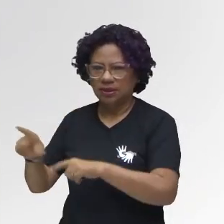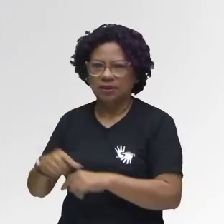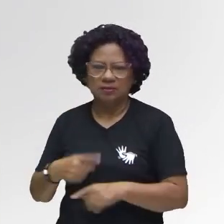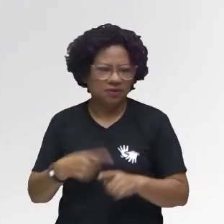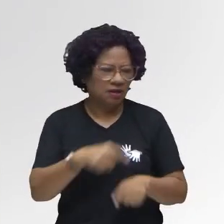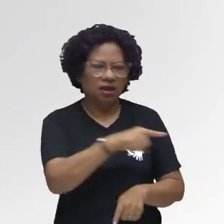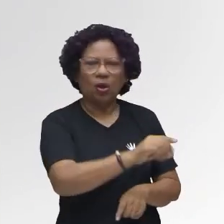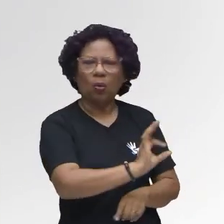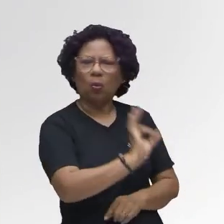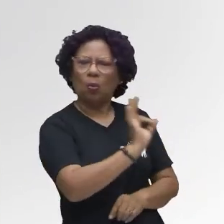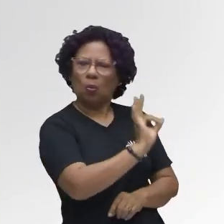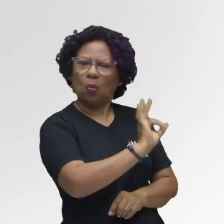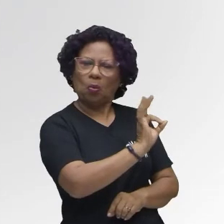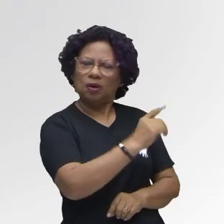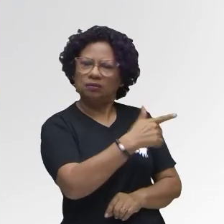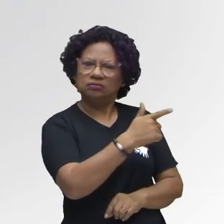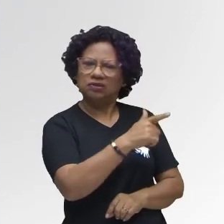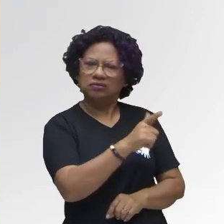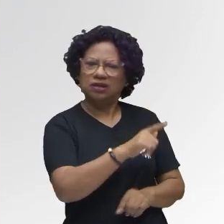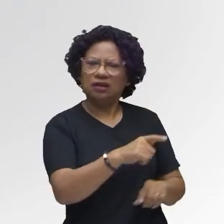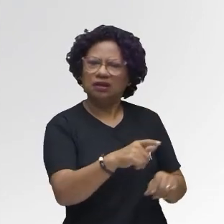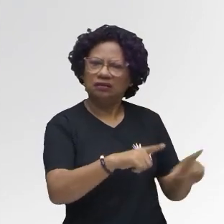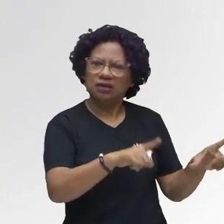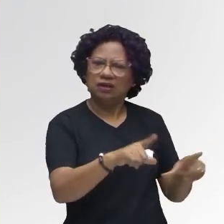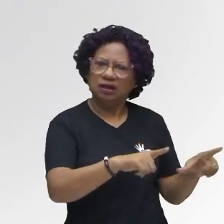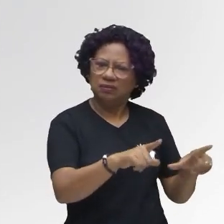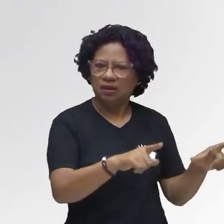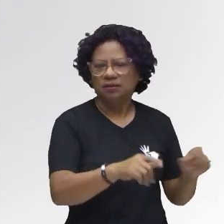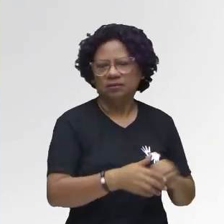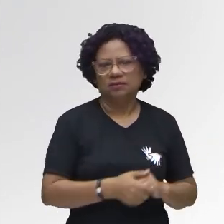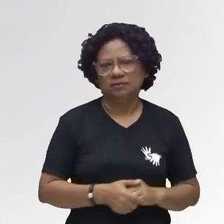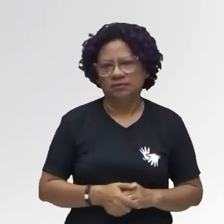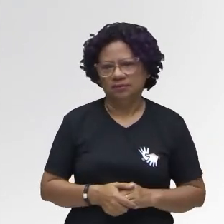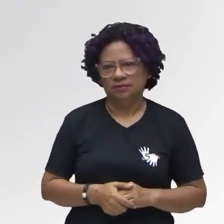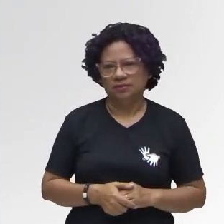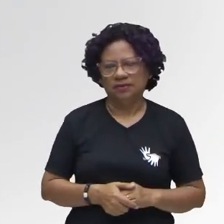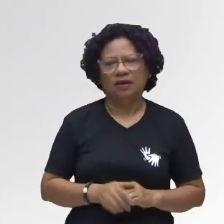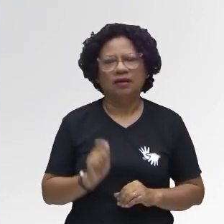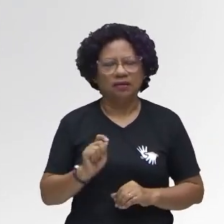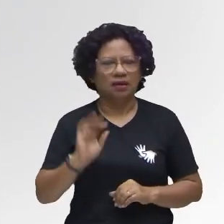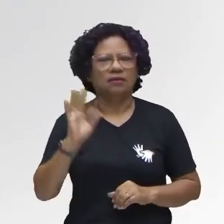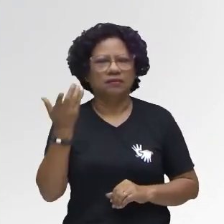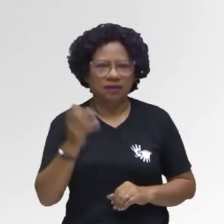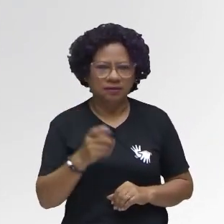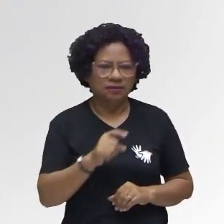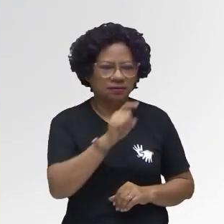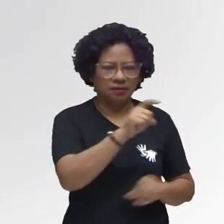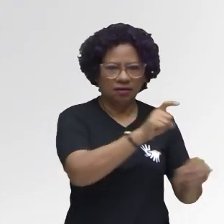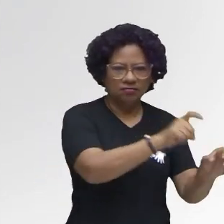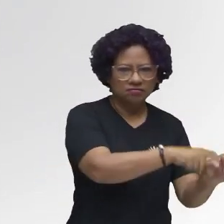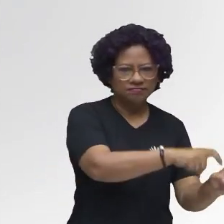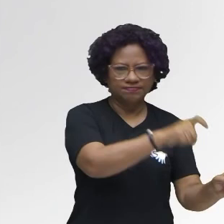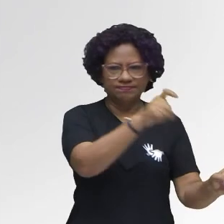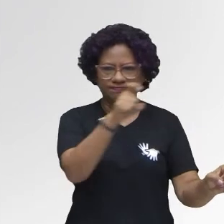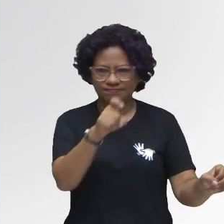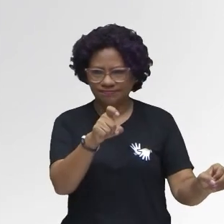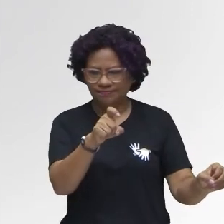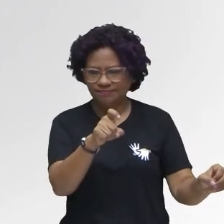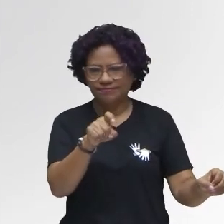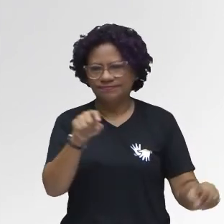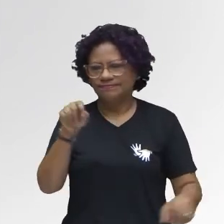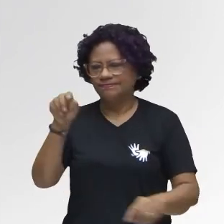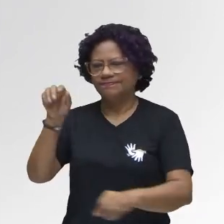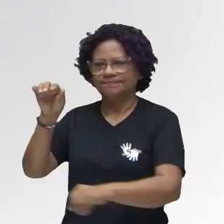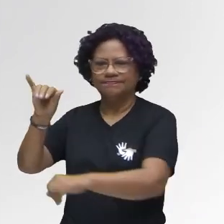de serviços ela acaba sendo maior. Tá? Então, acaba promovendo toda essa vinda de pessoas para cá. Todos os